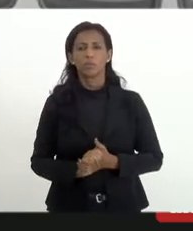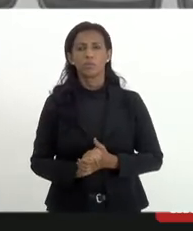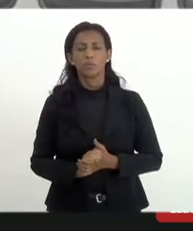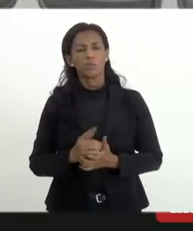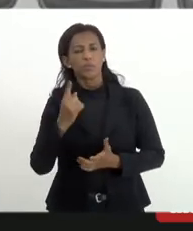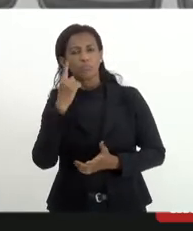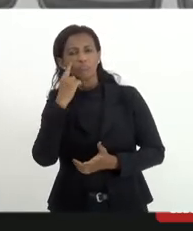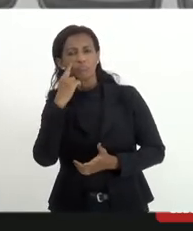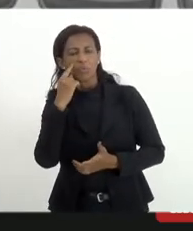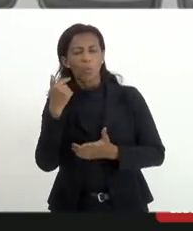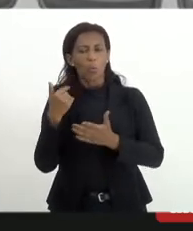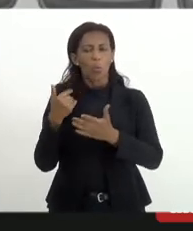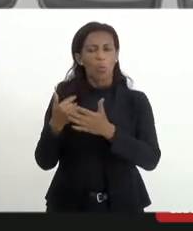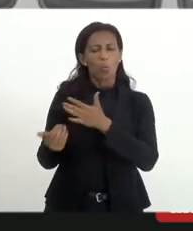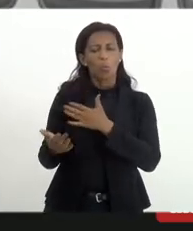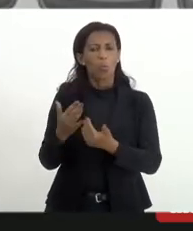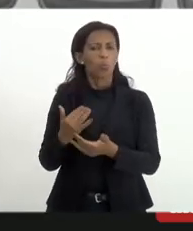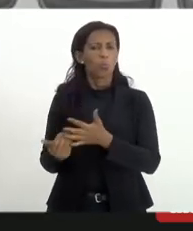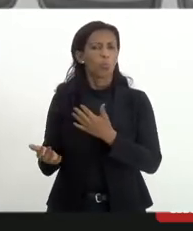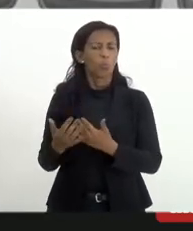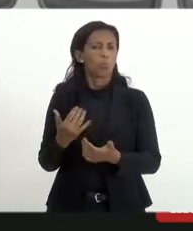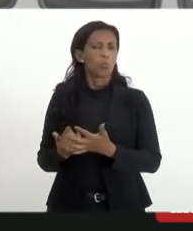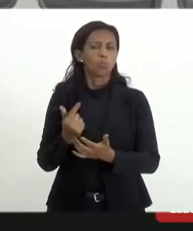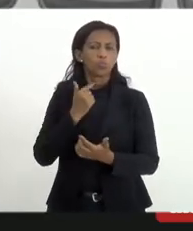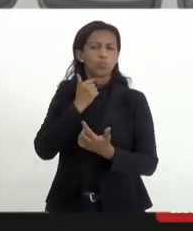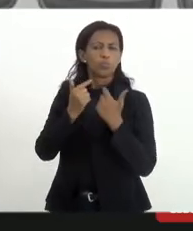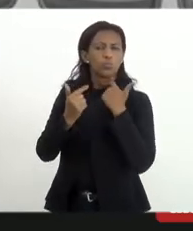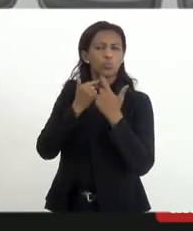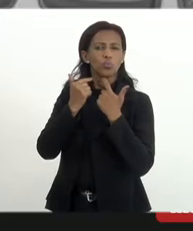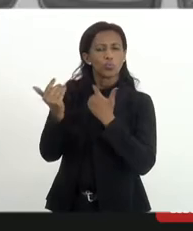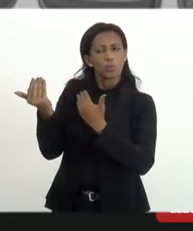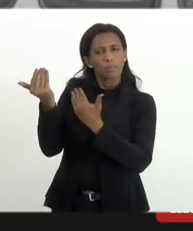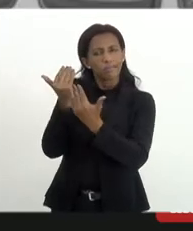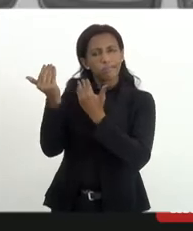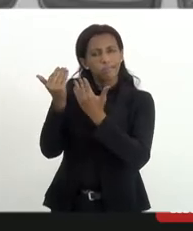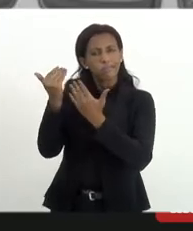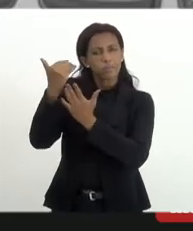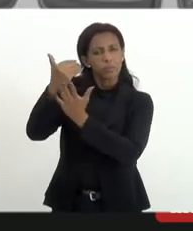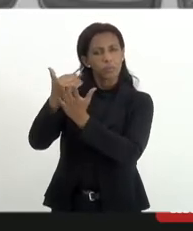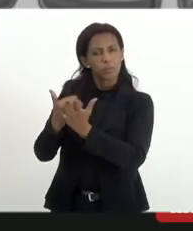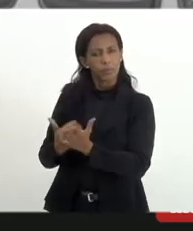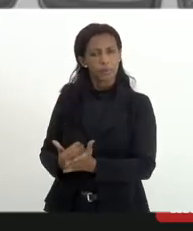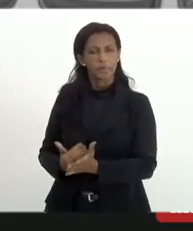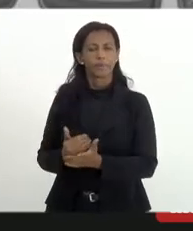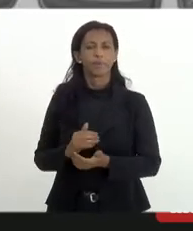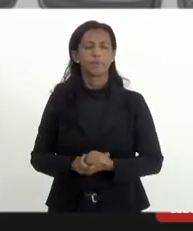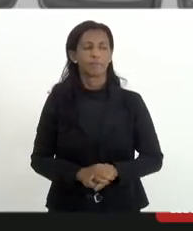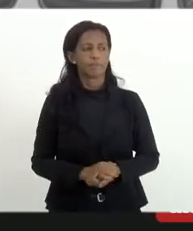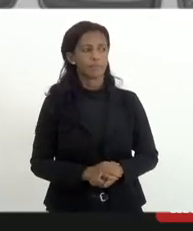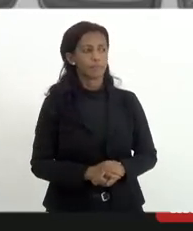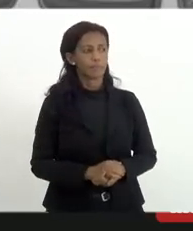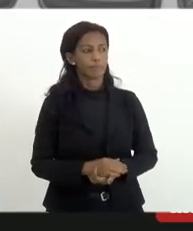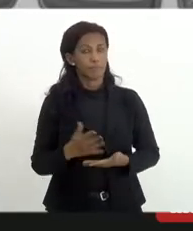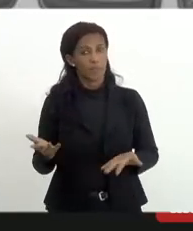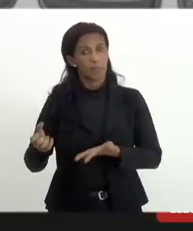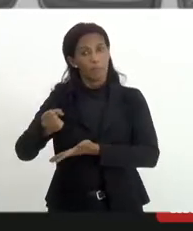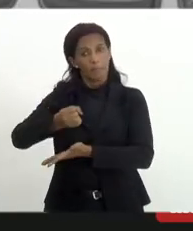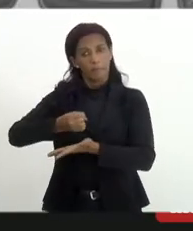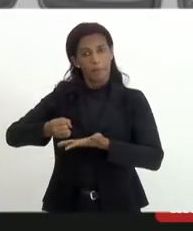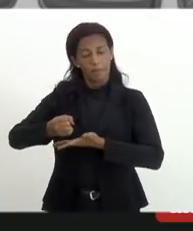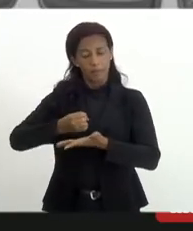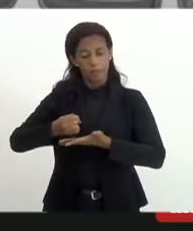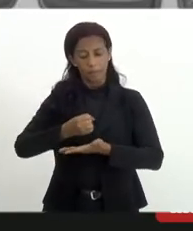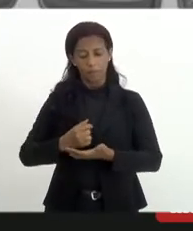questionar, havendo qualquer tipo de dúvida a respeito dos procedimentos lançados. Então, basicamente,